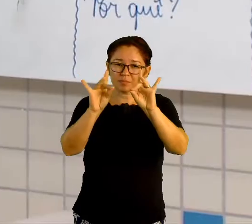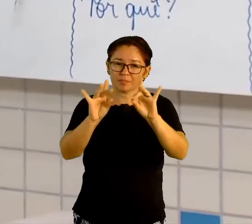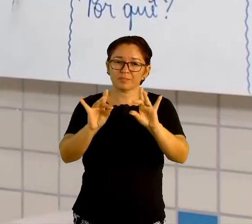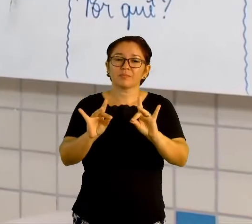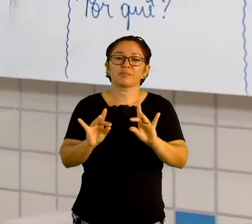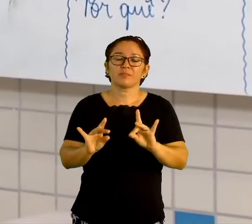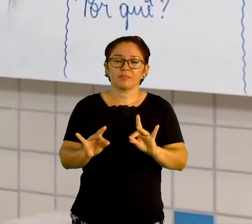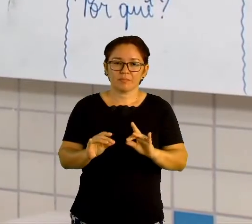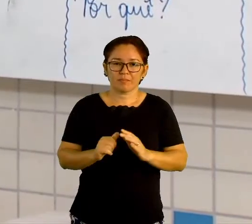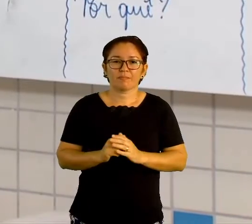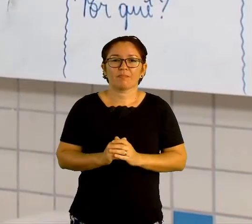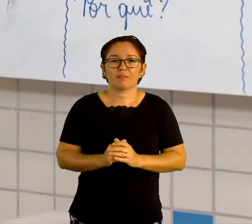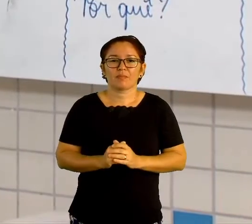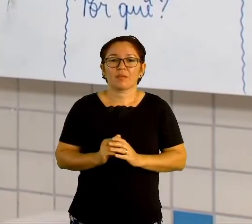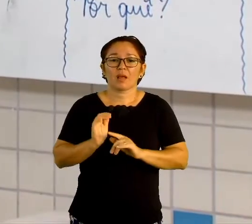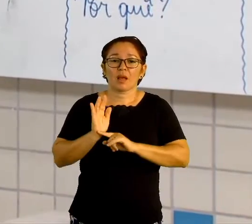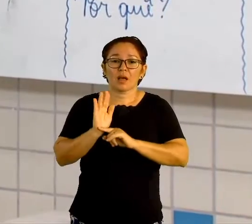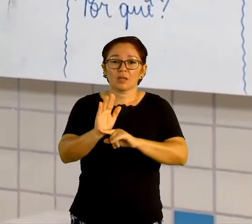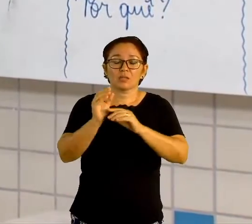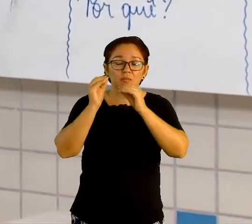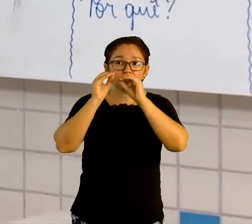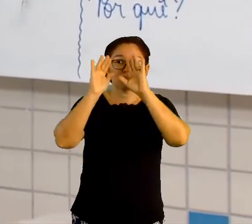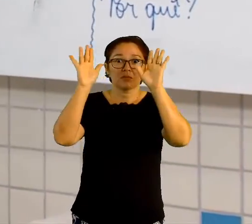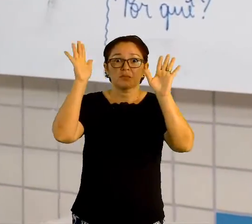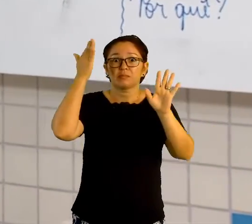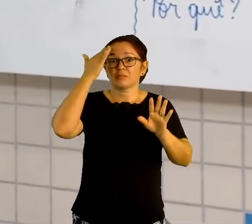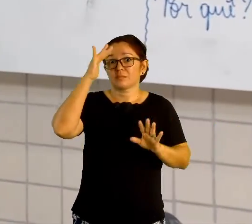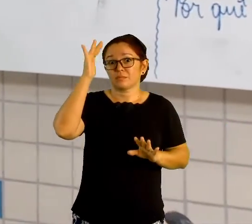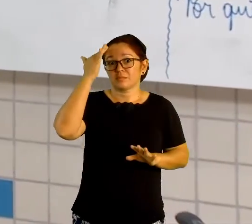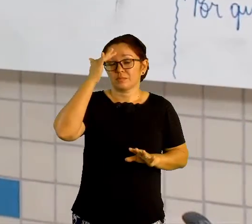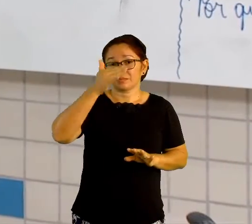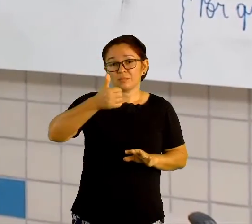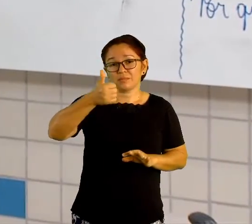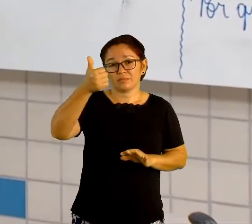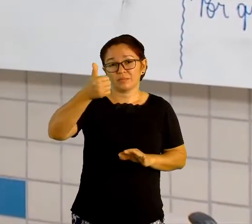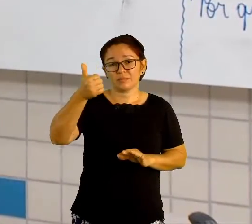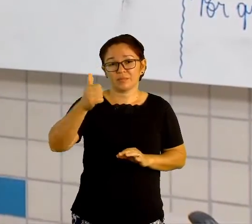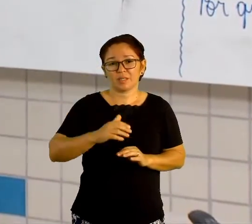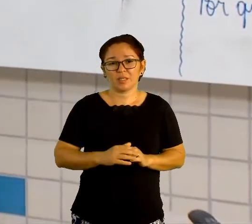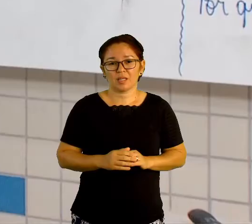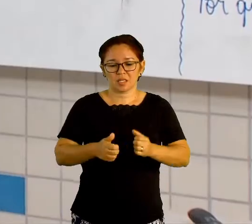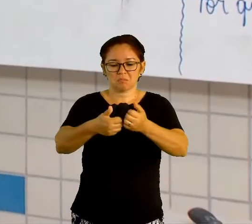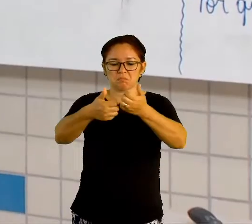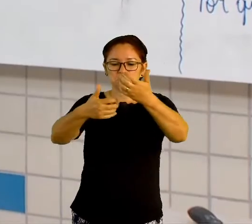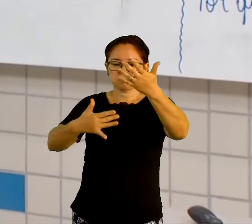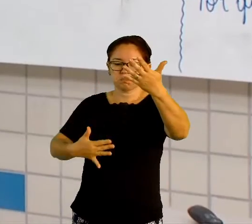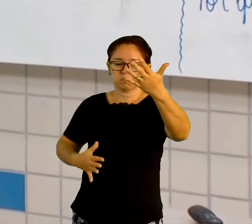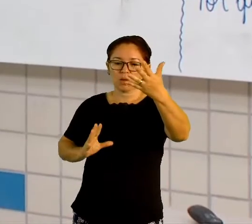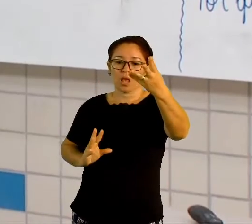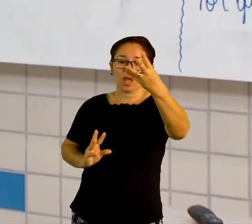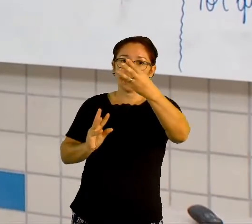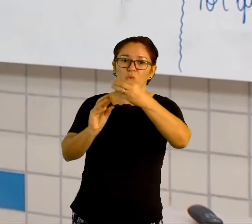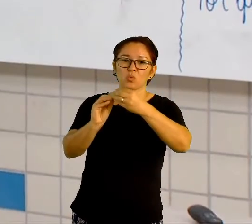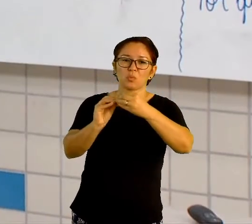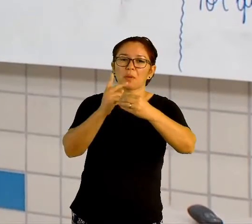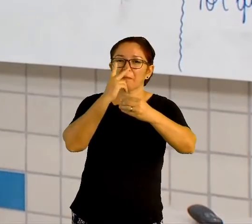um acessório a mais a respeito daquilo que está sendo veiculado. E a